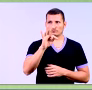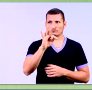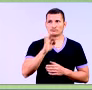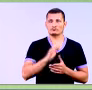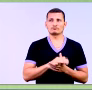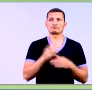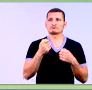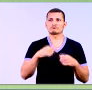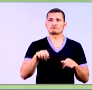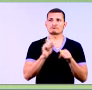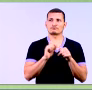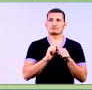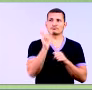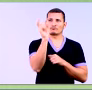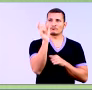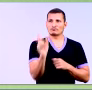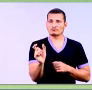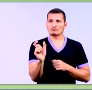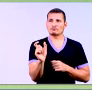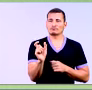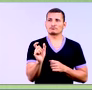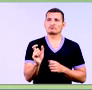preciso fazer isso. Né?